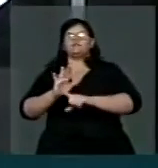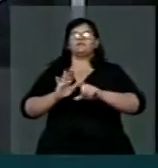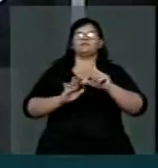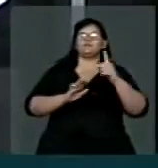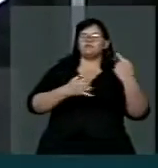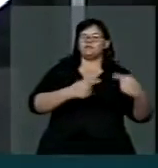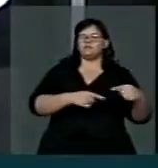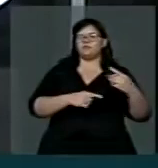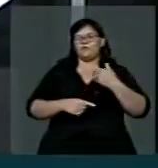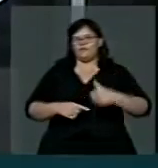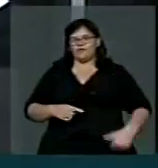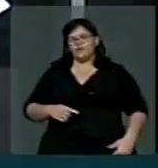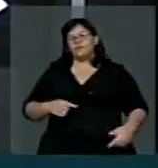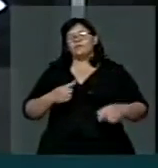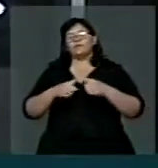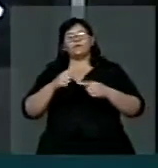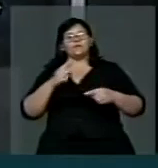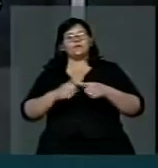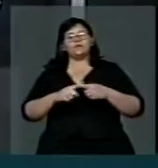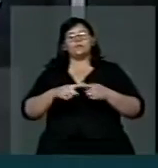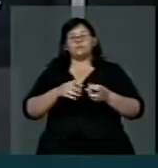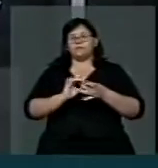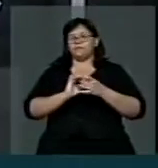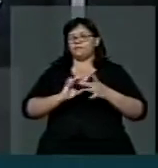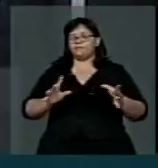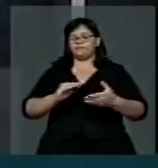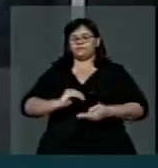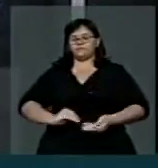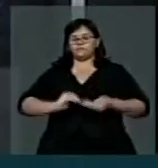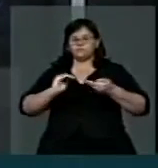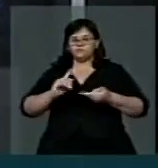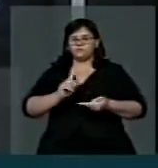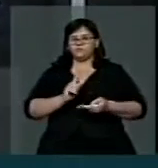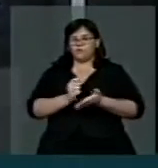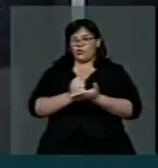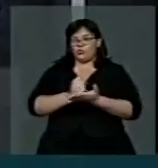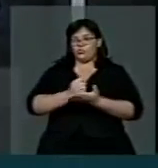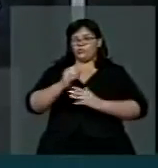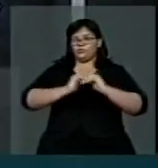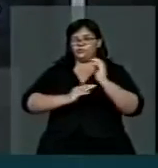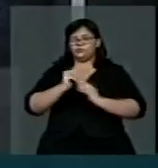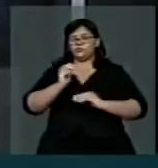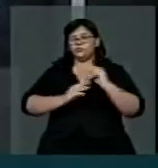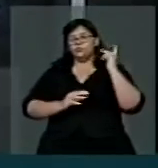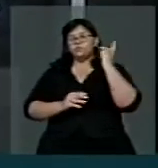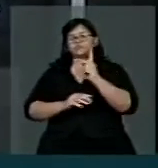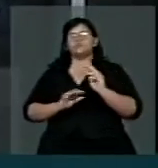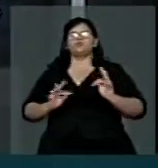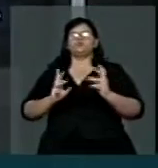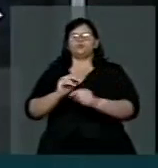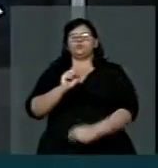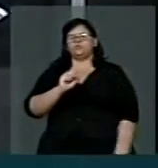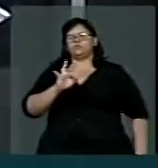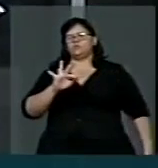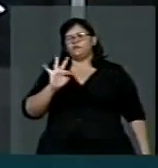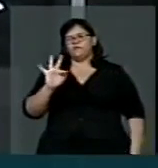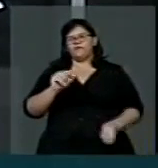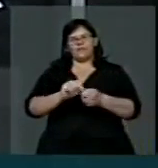que o Congresso Nacional tenha controle sobre as ações do STF e, o que é pior, permita que a